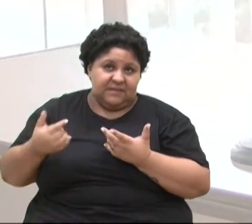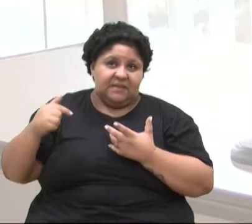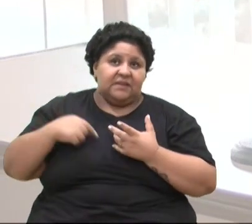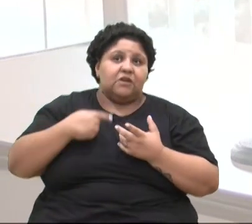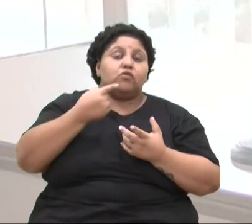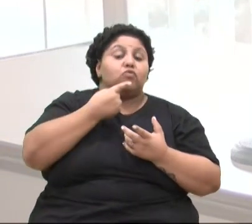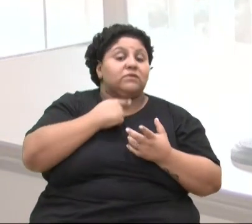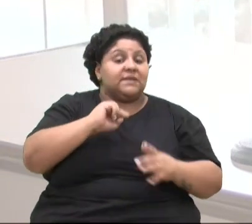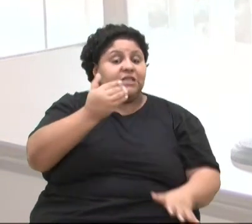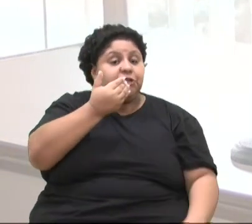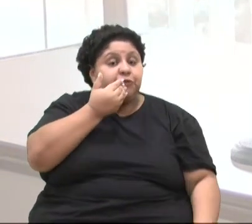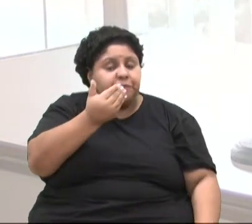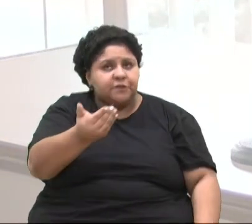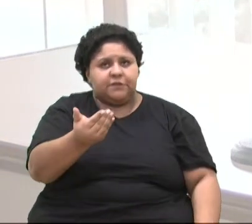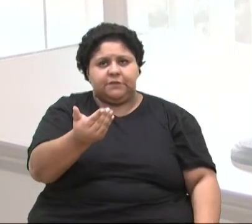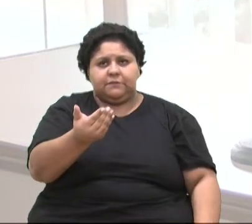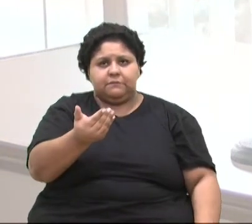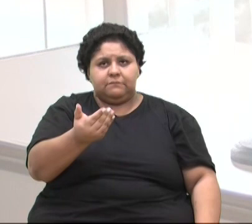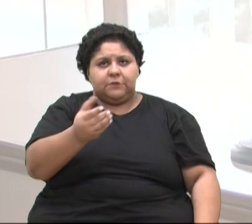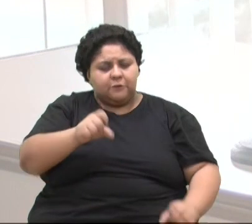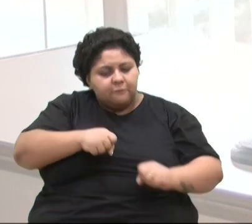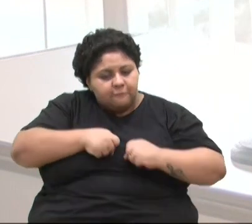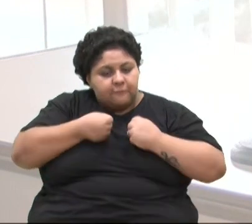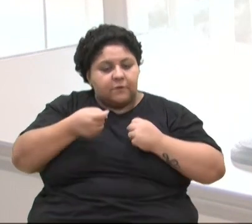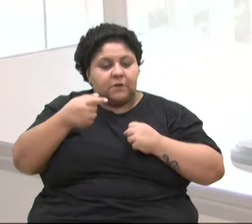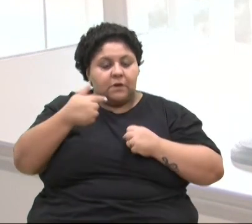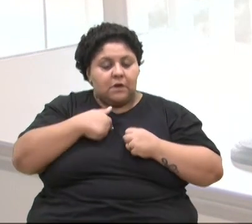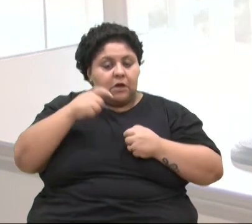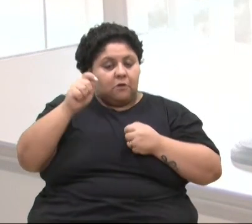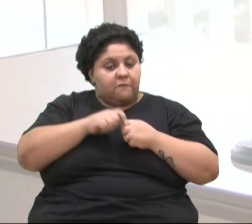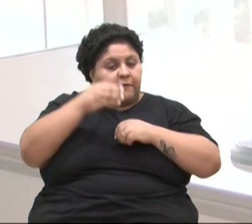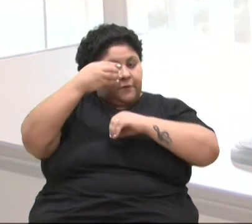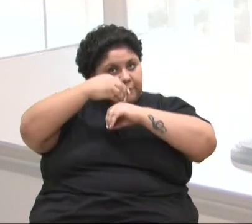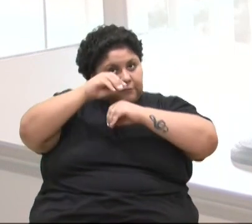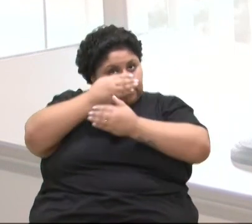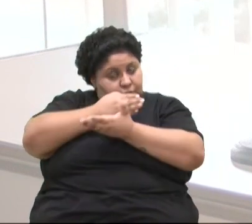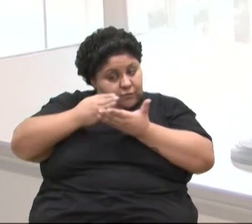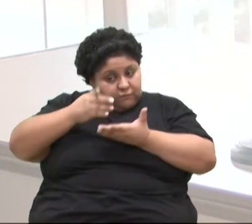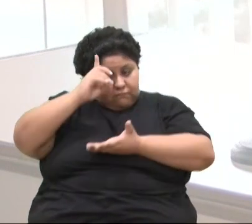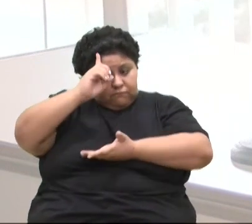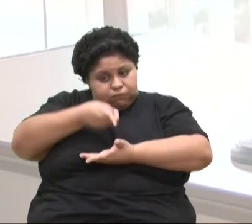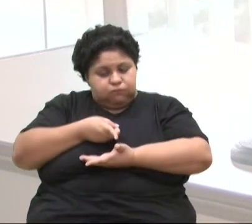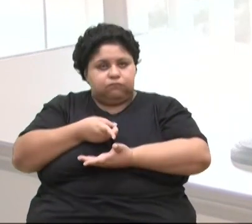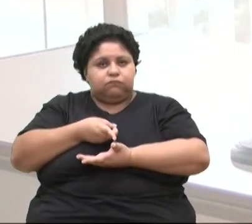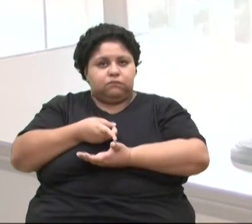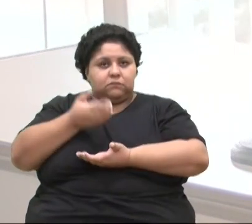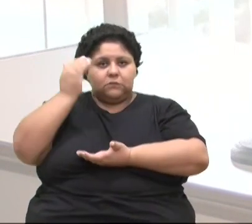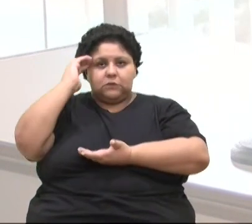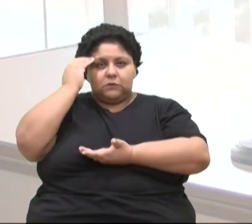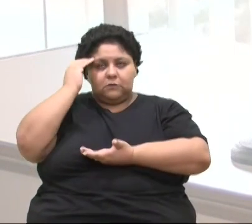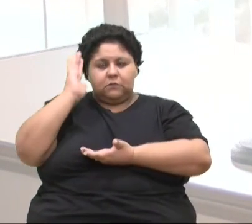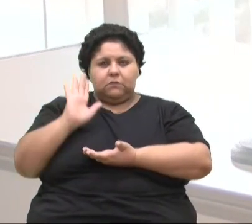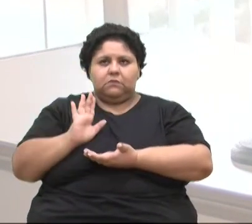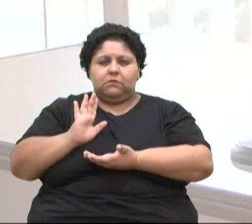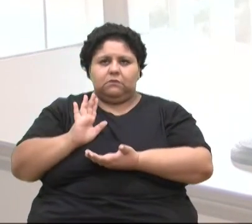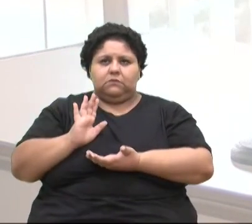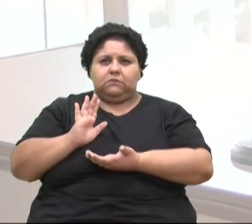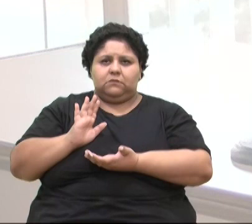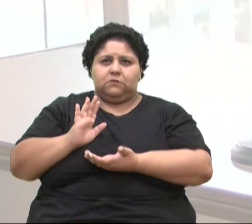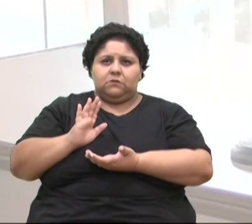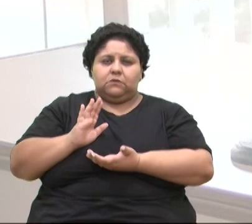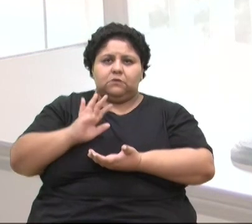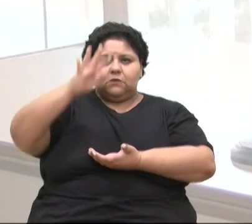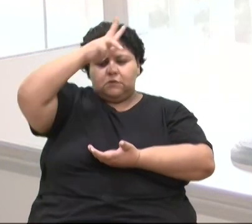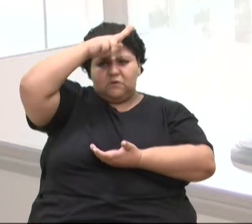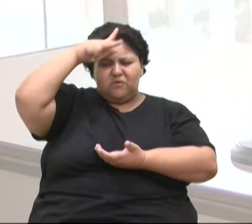de pedir, se a senhora se empenhasse, porque eu fiz uma indicação desde o início do mandato, e eu sei que até o prefeito Adiló